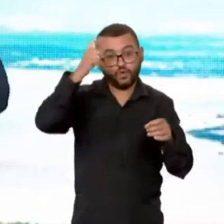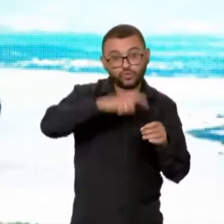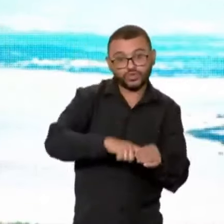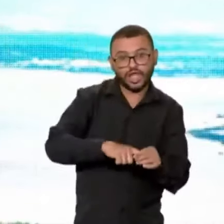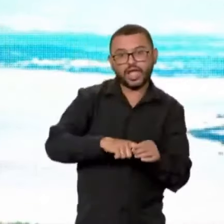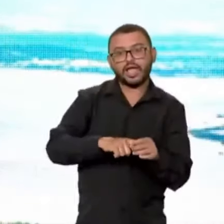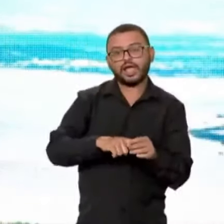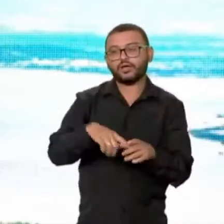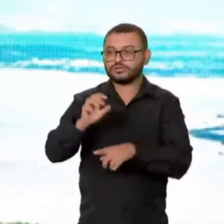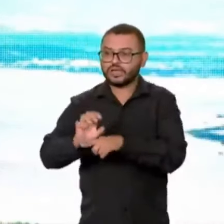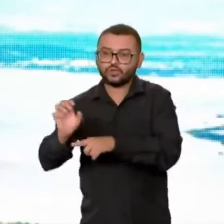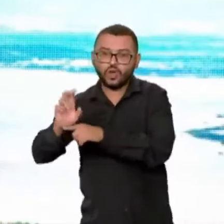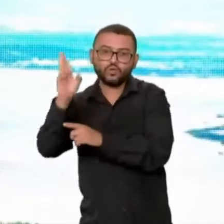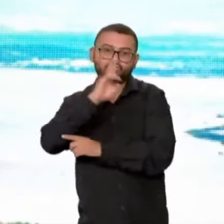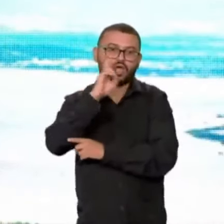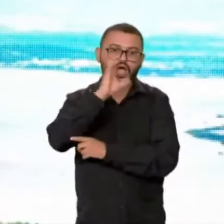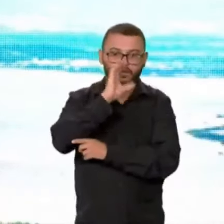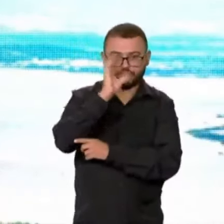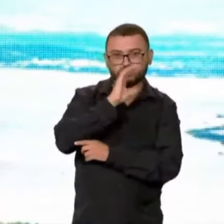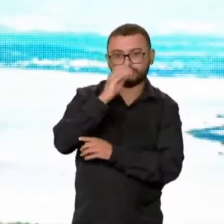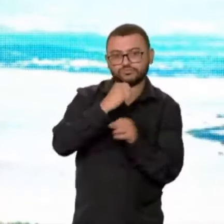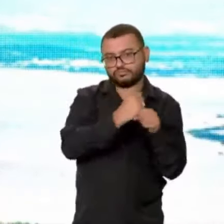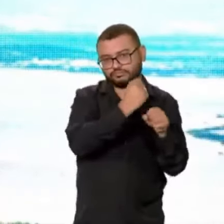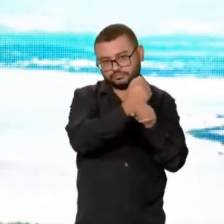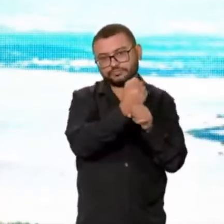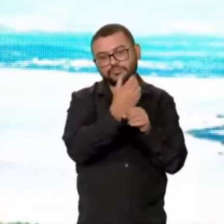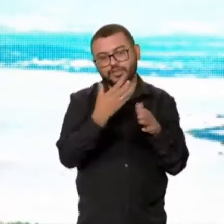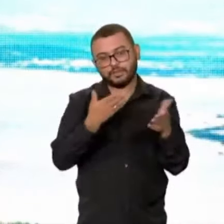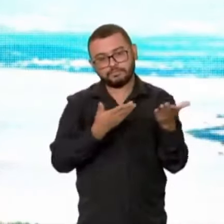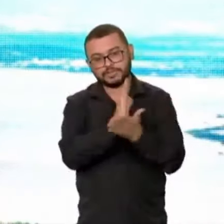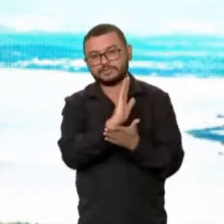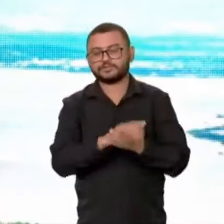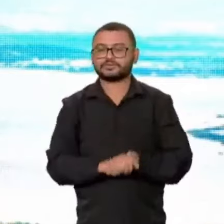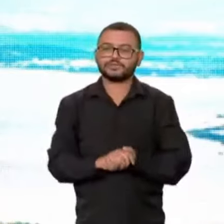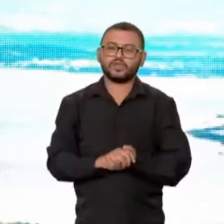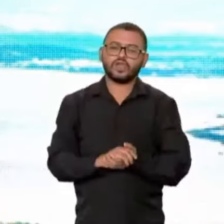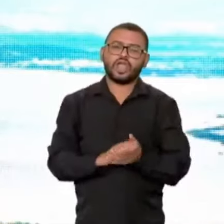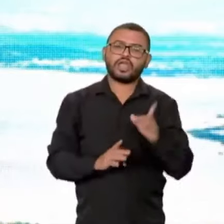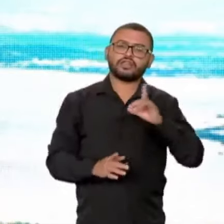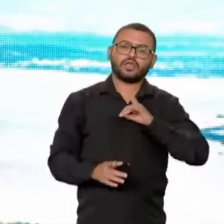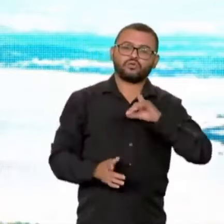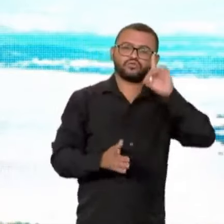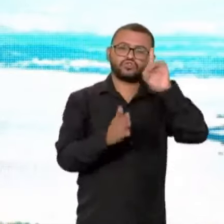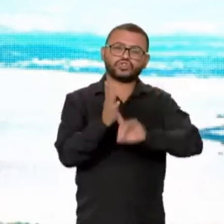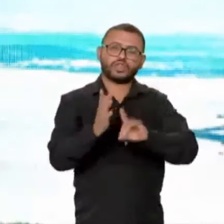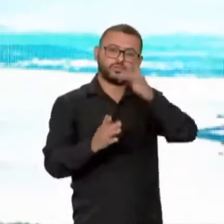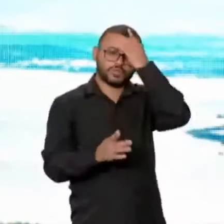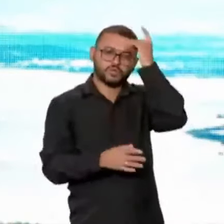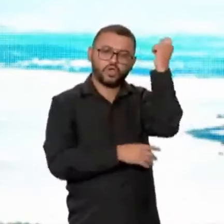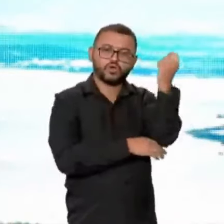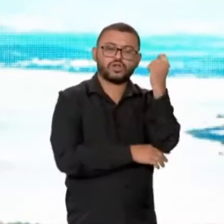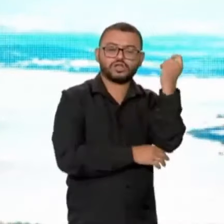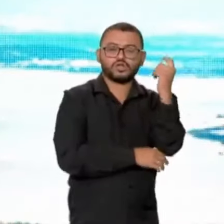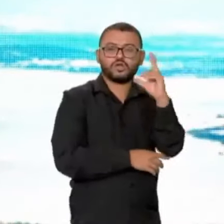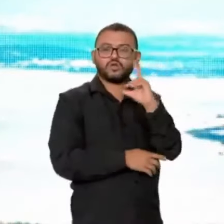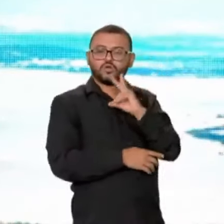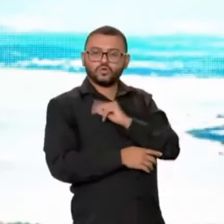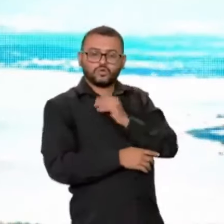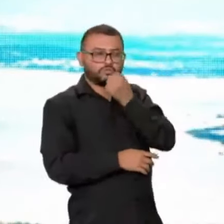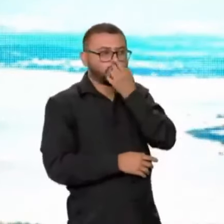estaduais que a gente puder ajudar para que as coisas funcionem. O que nós queremos é recuperar o direito do povo gaúcho respirar,